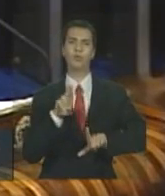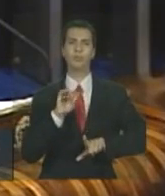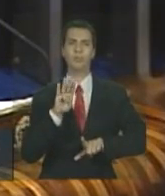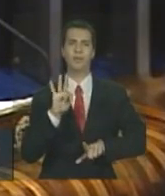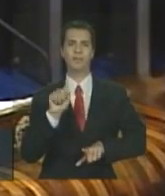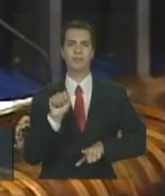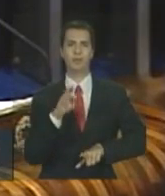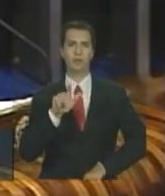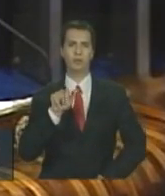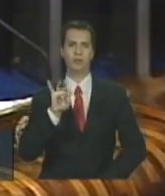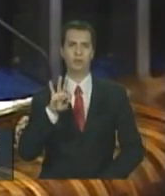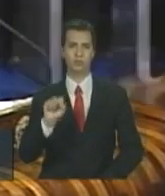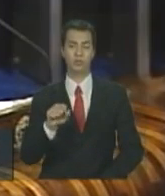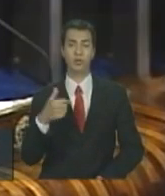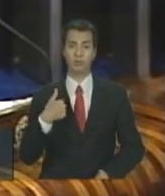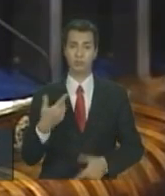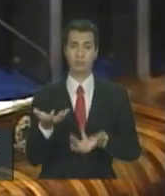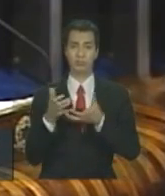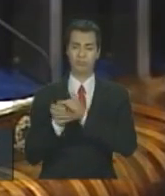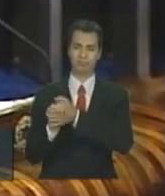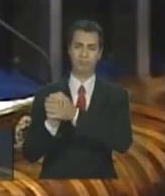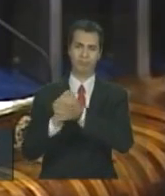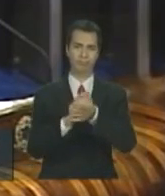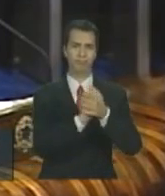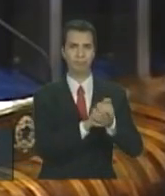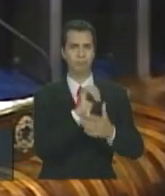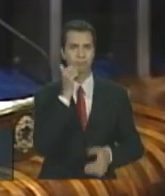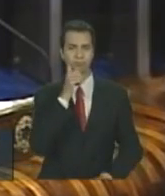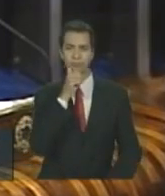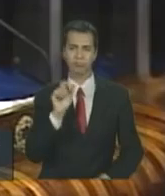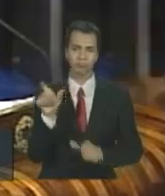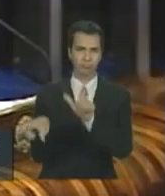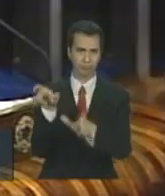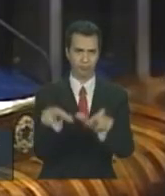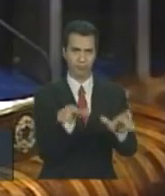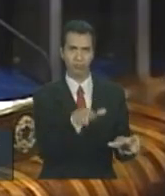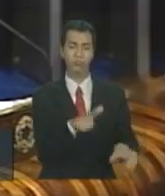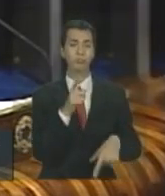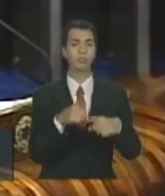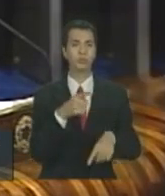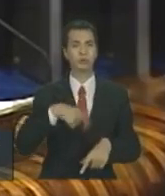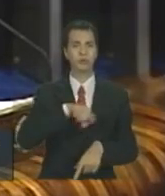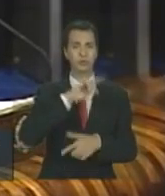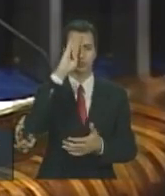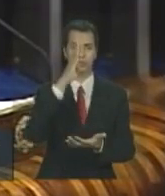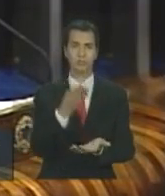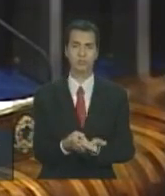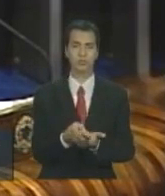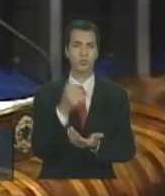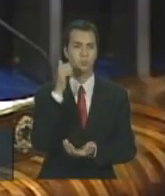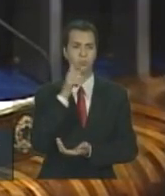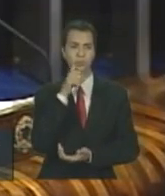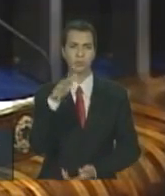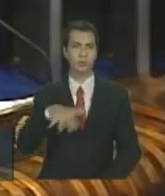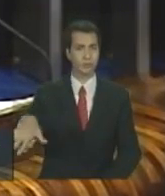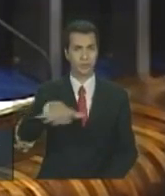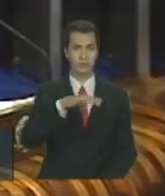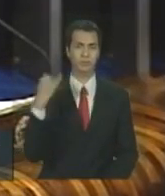um cumprimento é reconhecer a importância das mulheres em várias